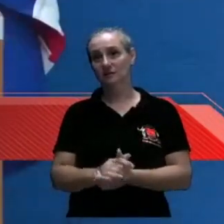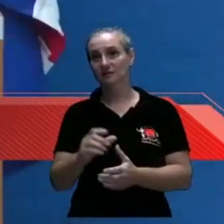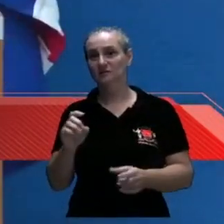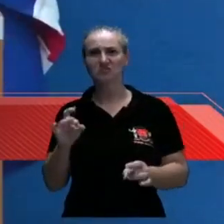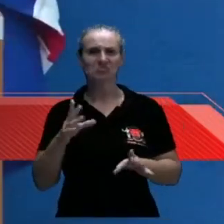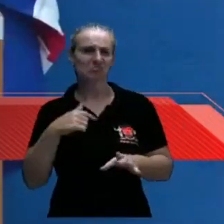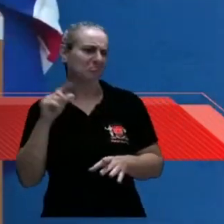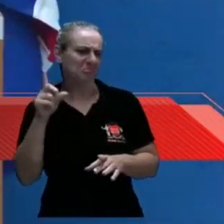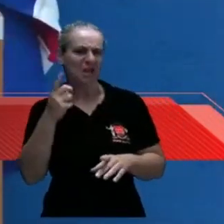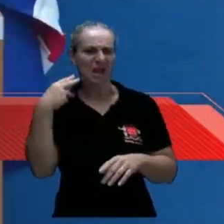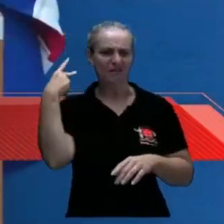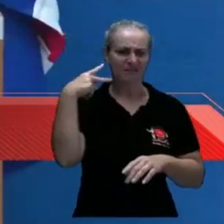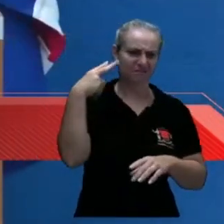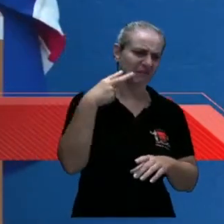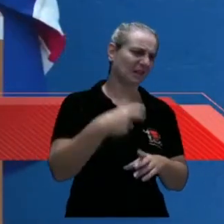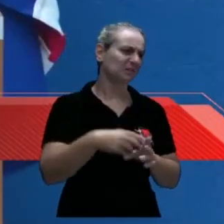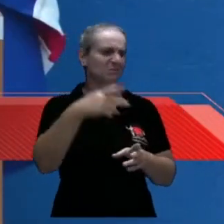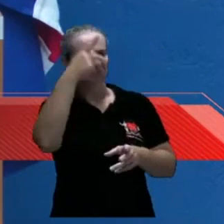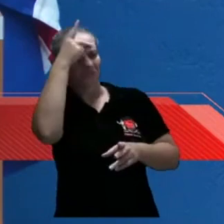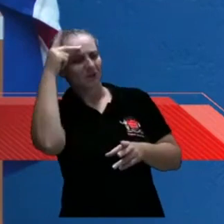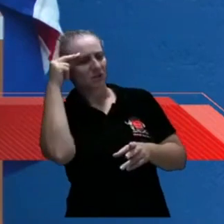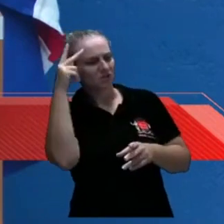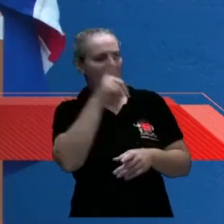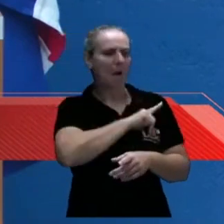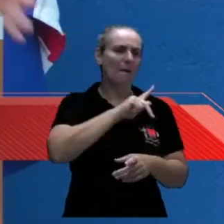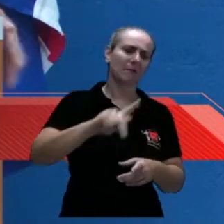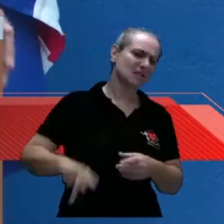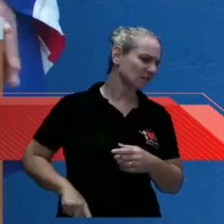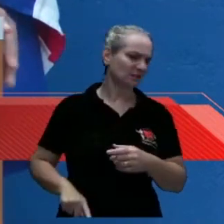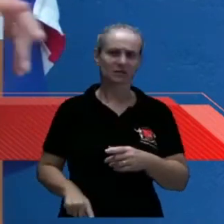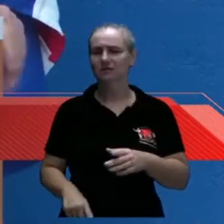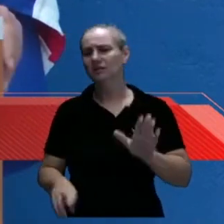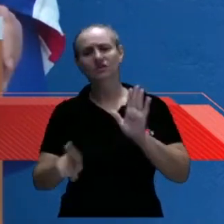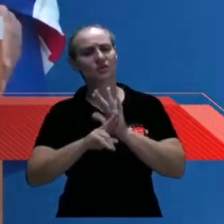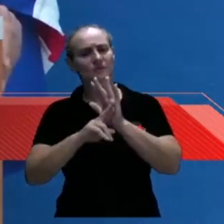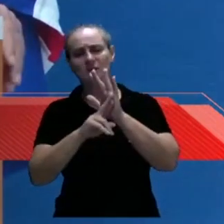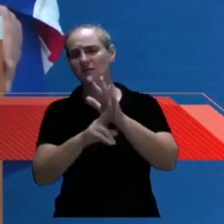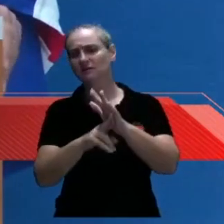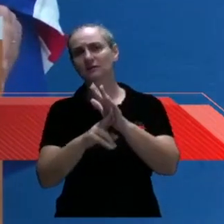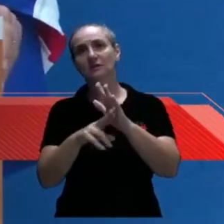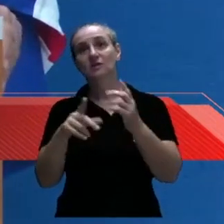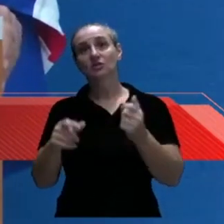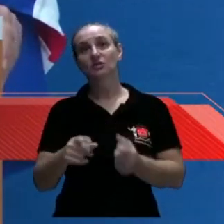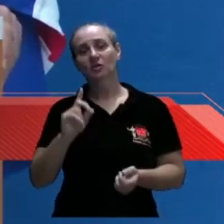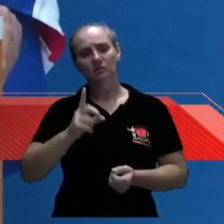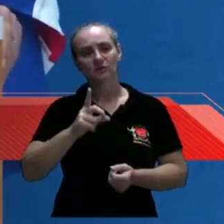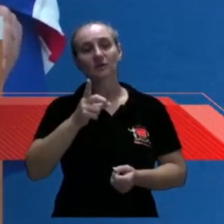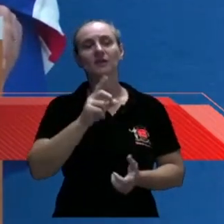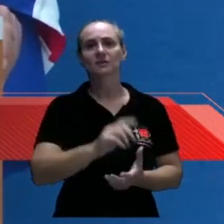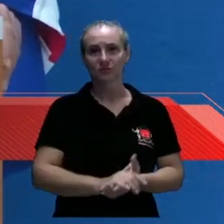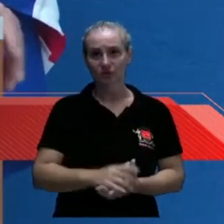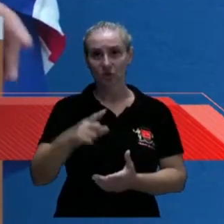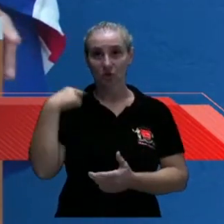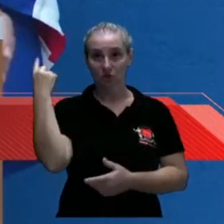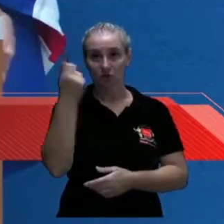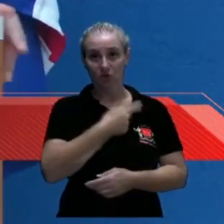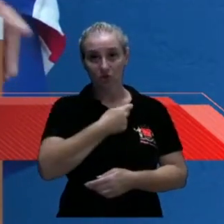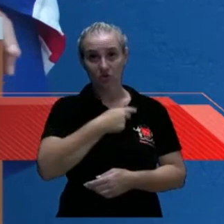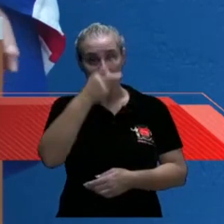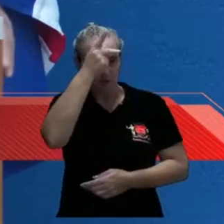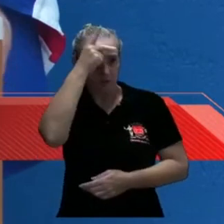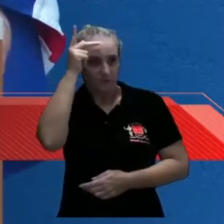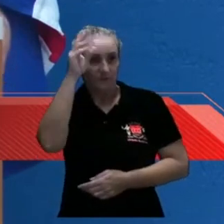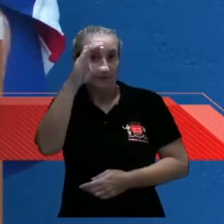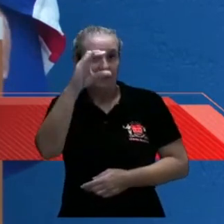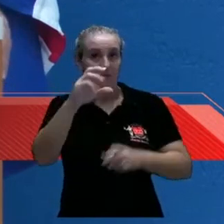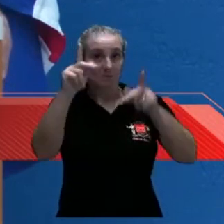como vereador, como cidadão, ou presidente de entidade, representante de entidade ou autoridade, mas todos nós, como cidadãos,